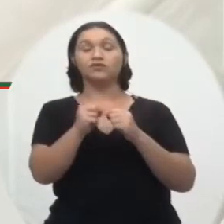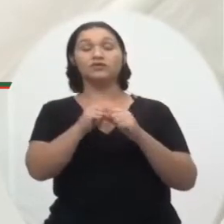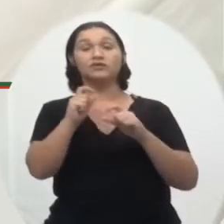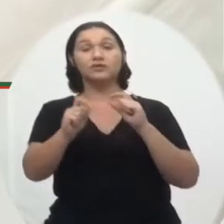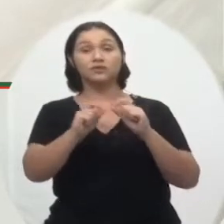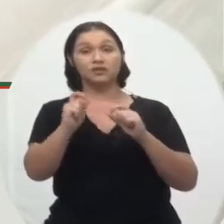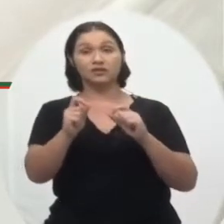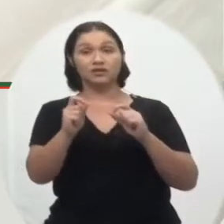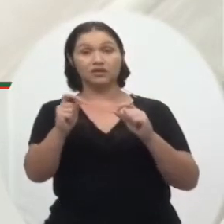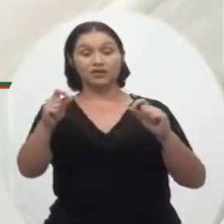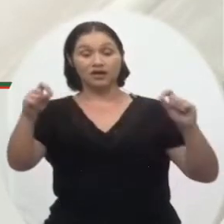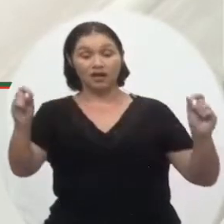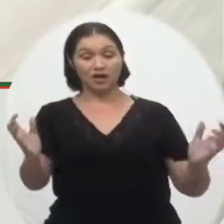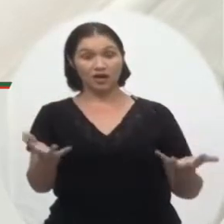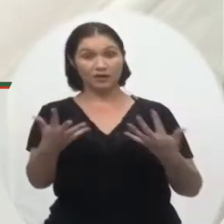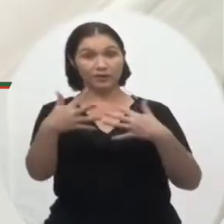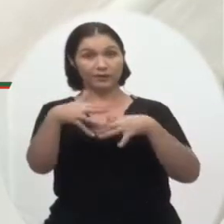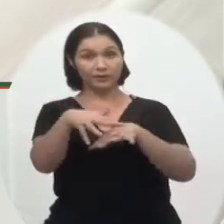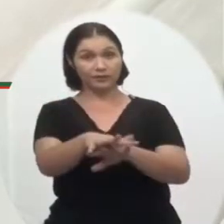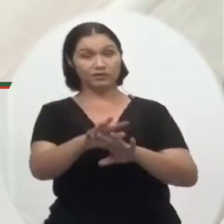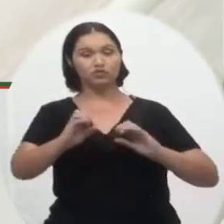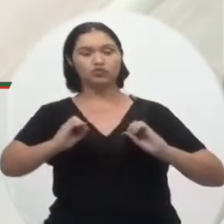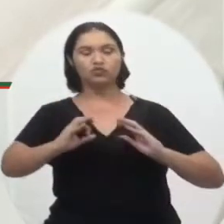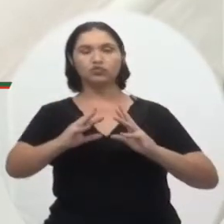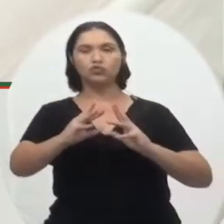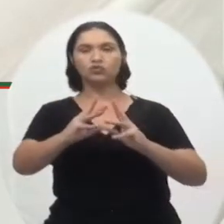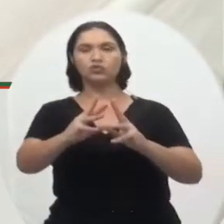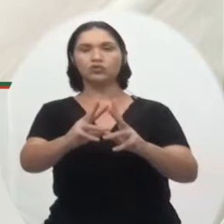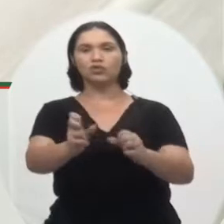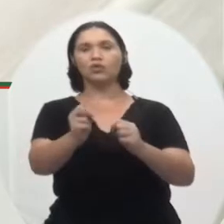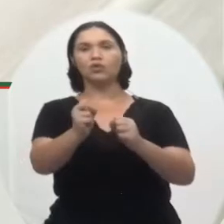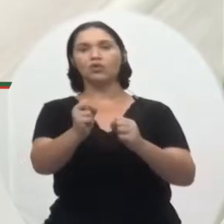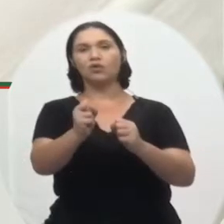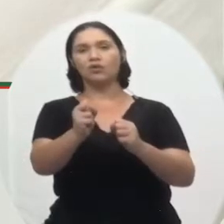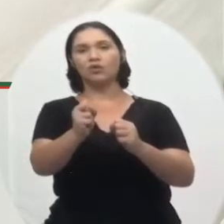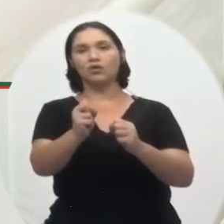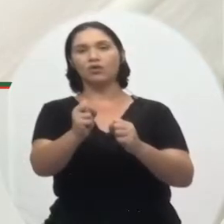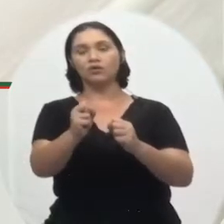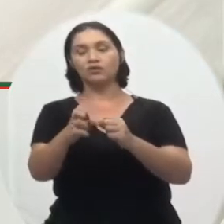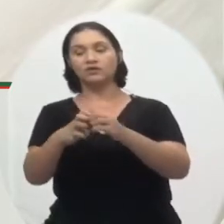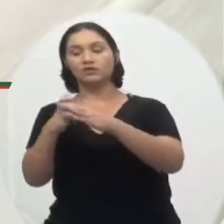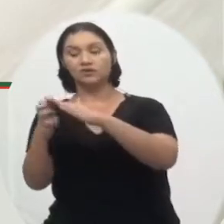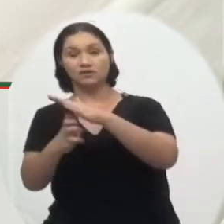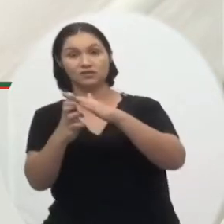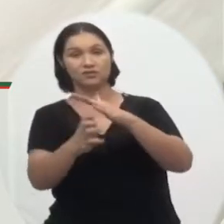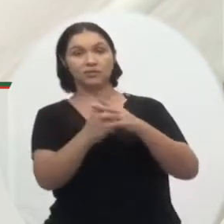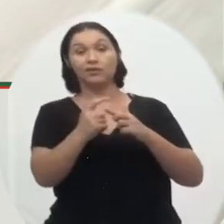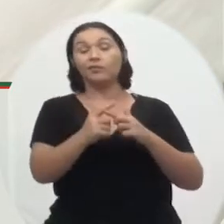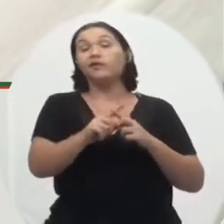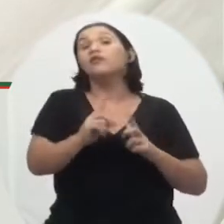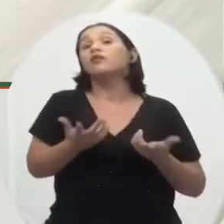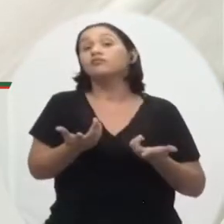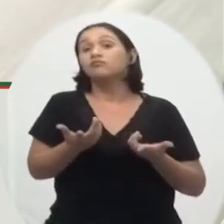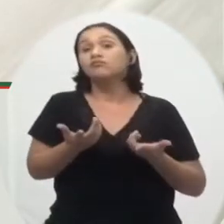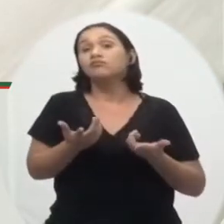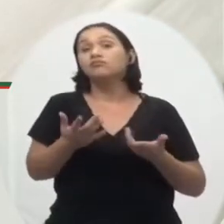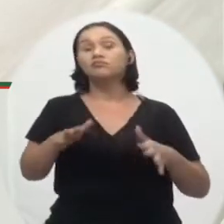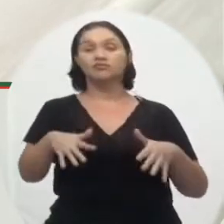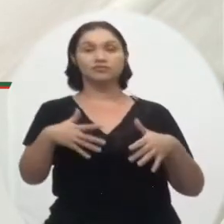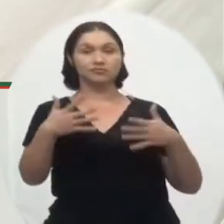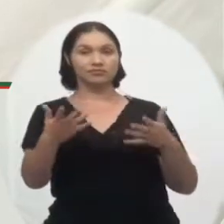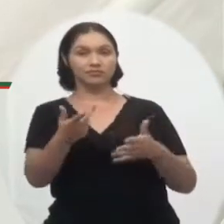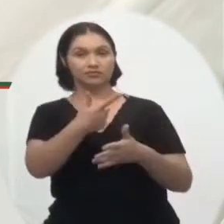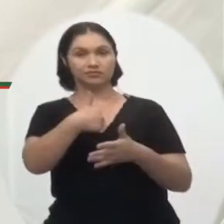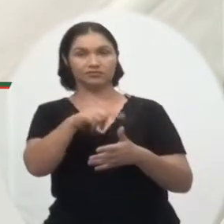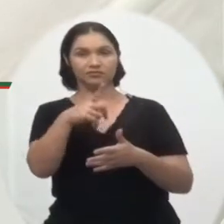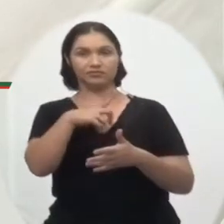e a integração, inclusive dos negócios de outras empresas privadas, por que não? E temos, como falei,